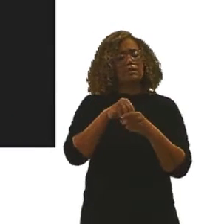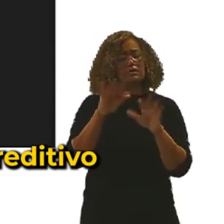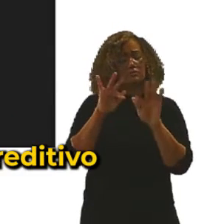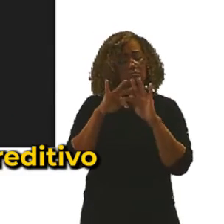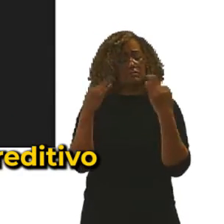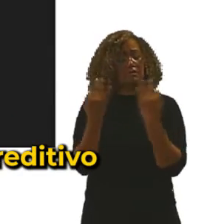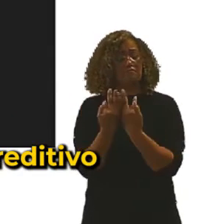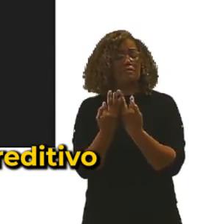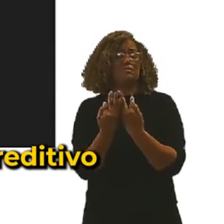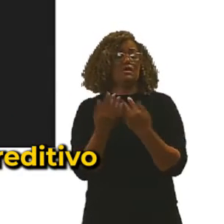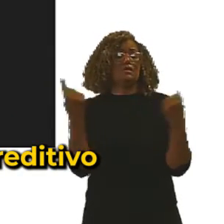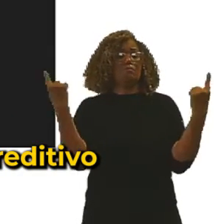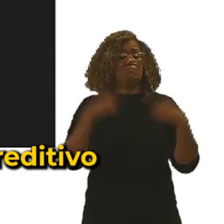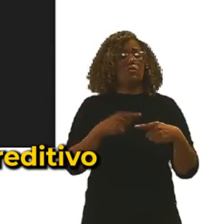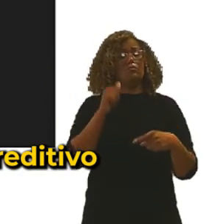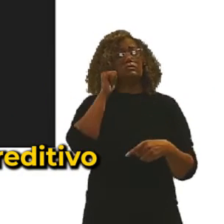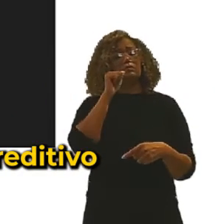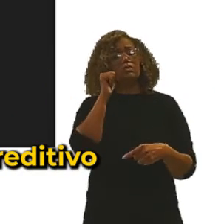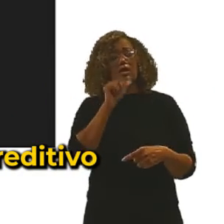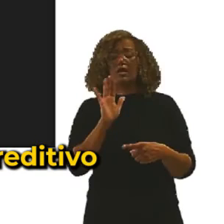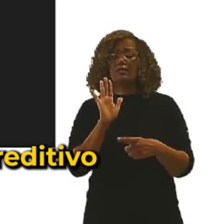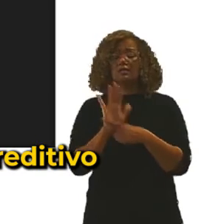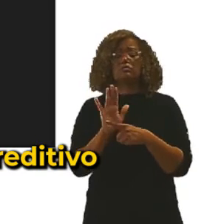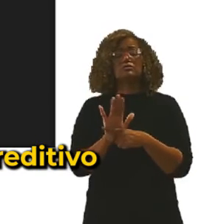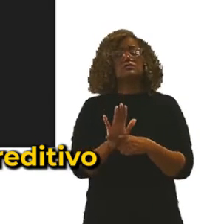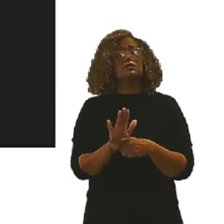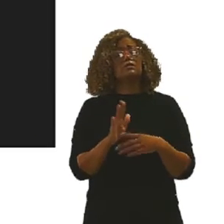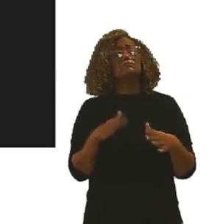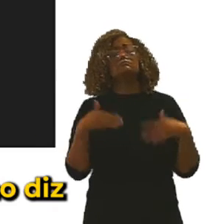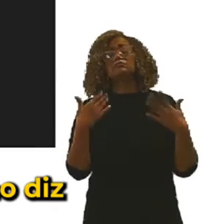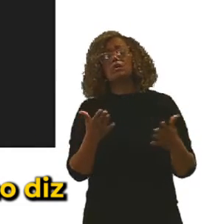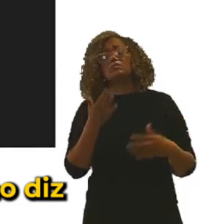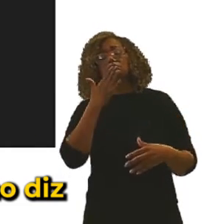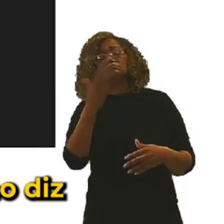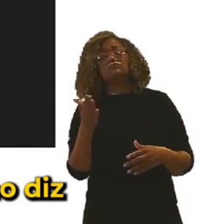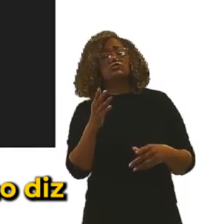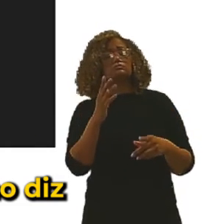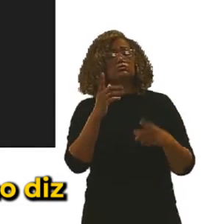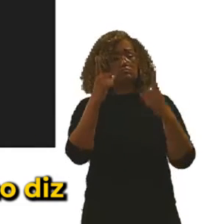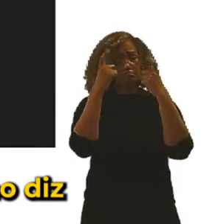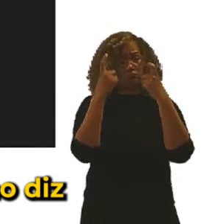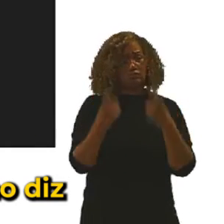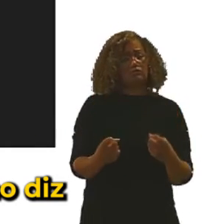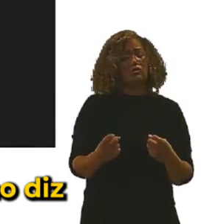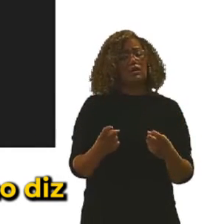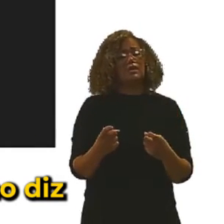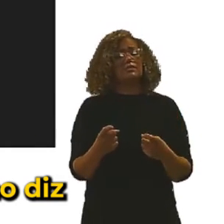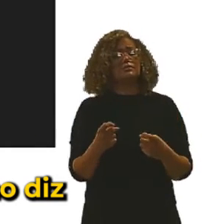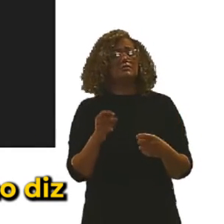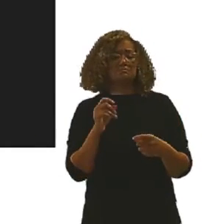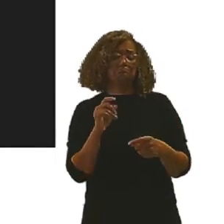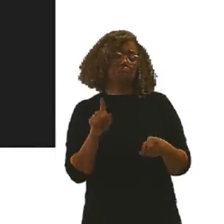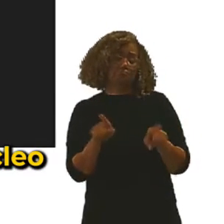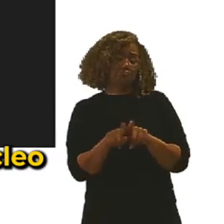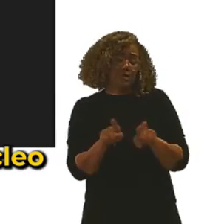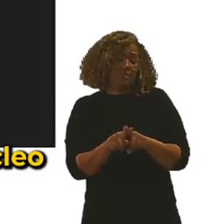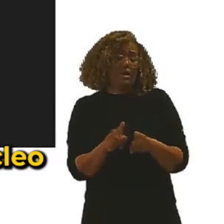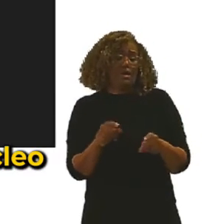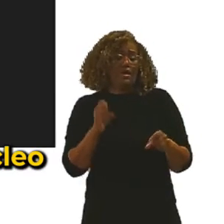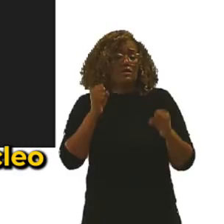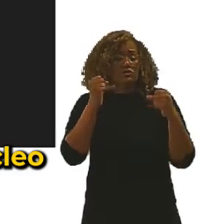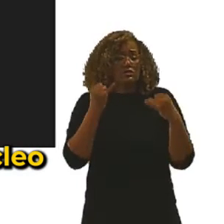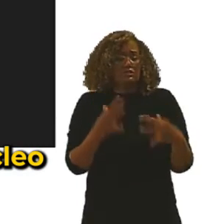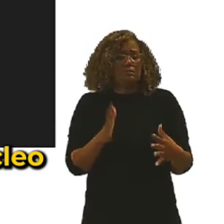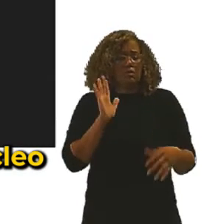seguir, ele nos traz, então, quais são esses sinais preditivos de violência, e ele é a concretização do risco, né, que, como diz a